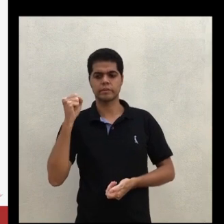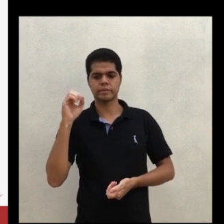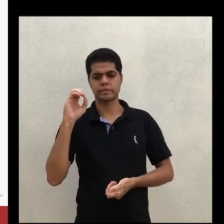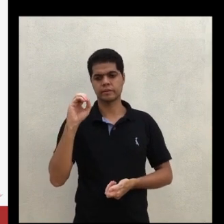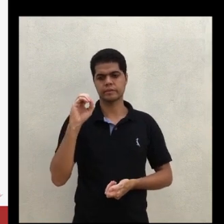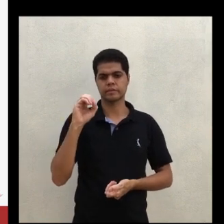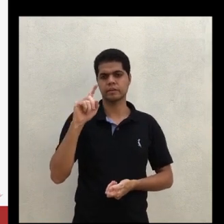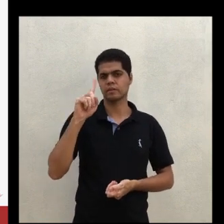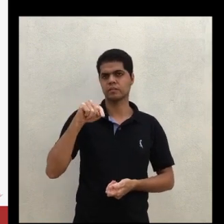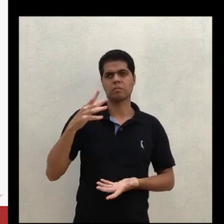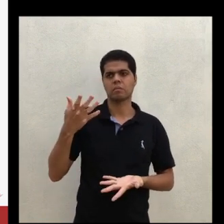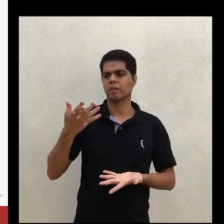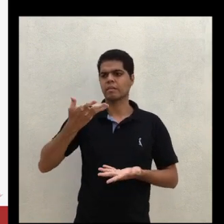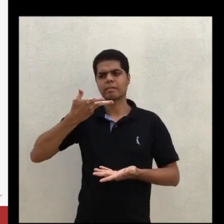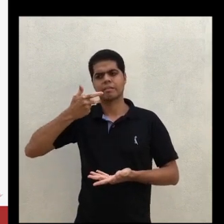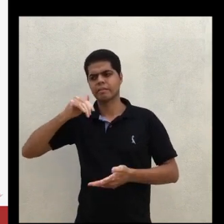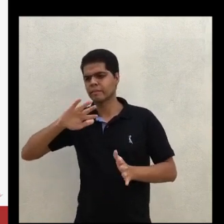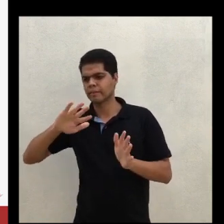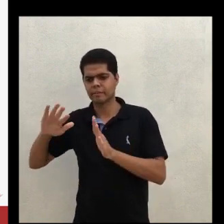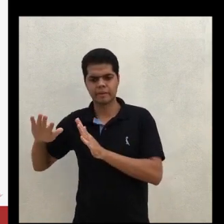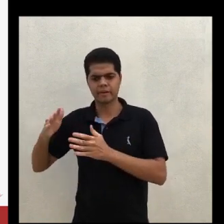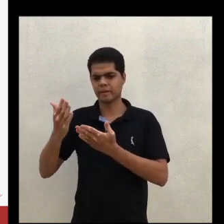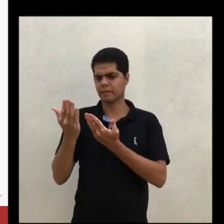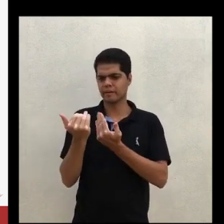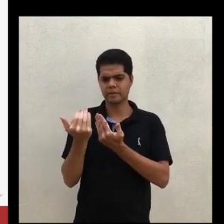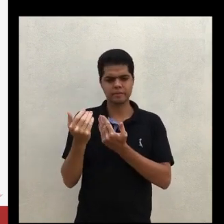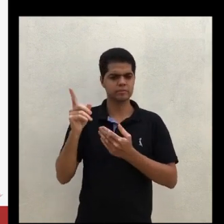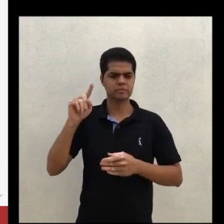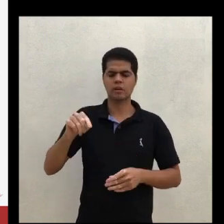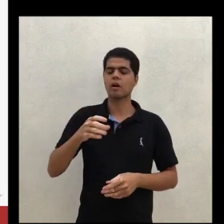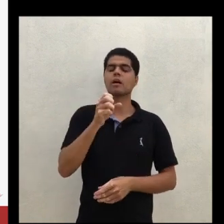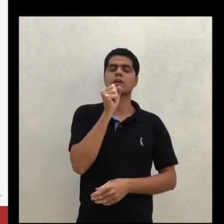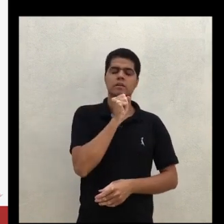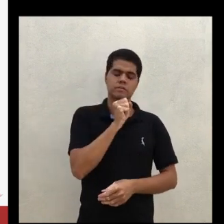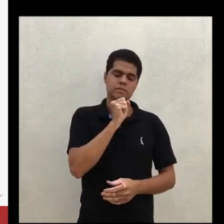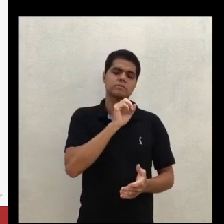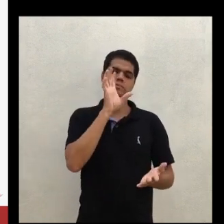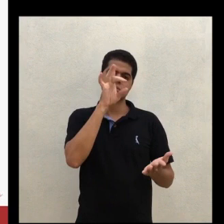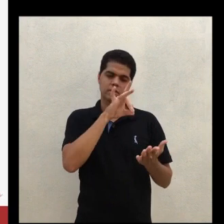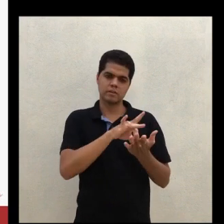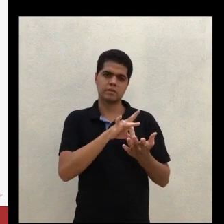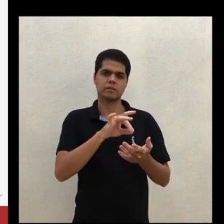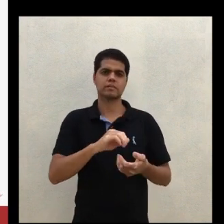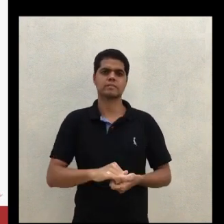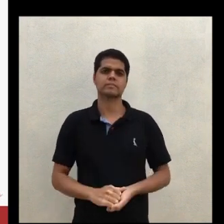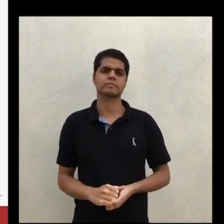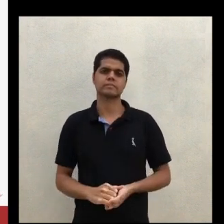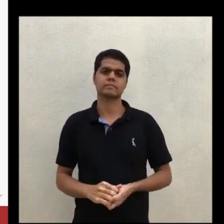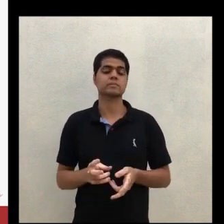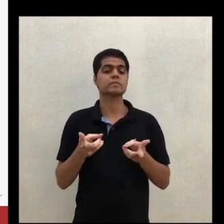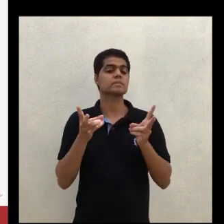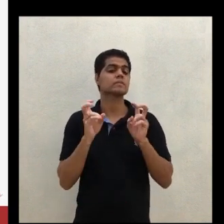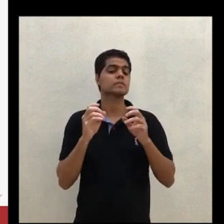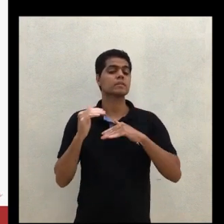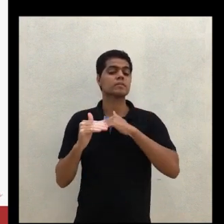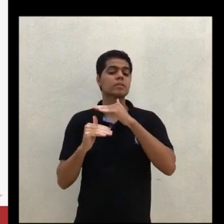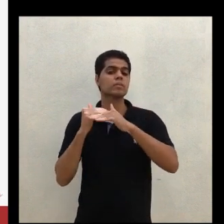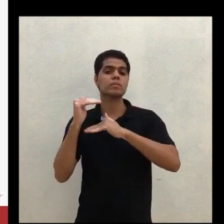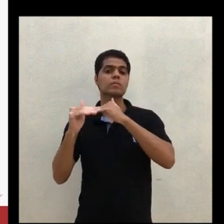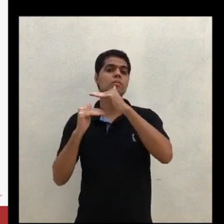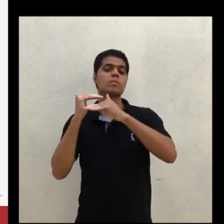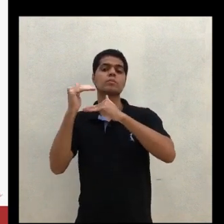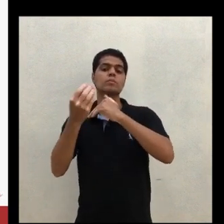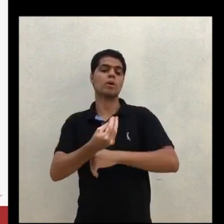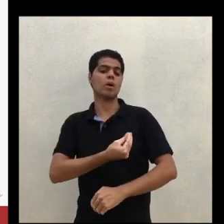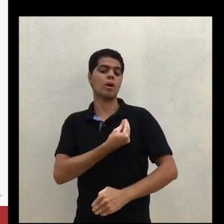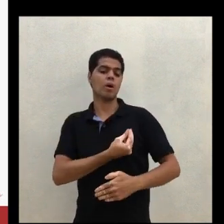idoso. Entendeu então, pessoal, que essas coisas acontecem gradativamente. As fronteiras aqui entre o que é